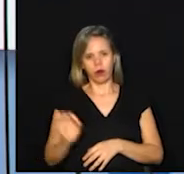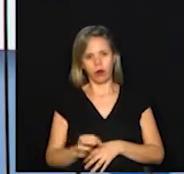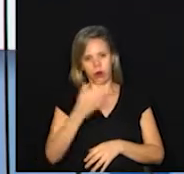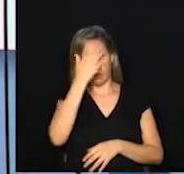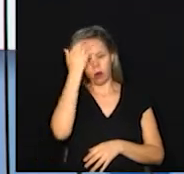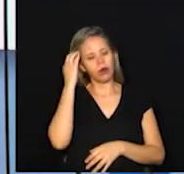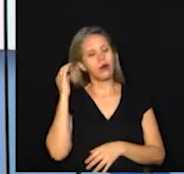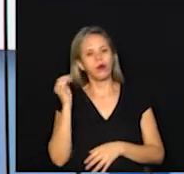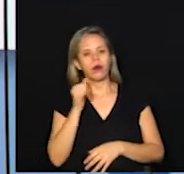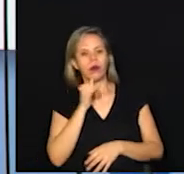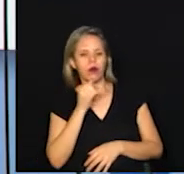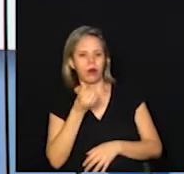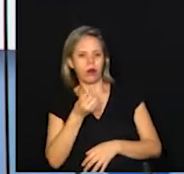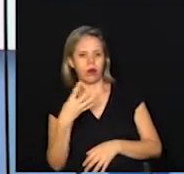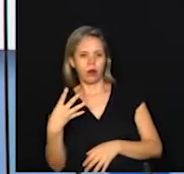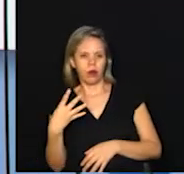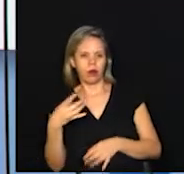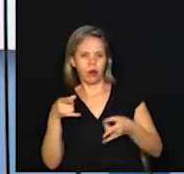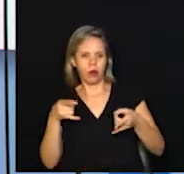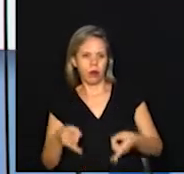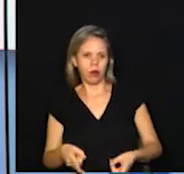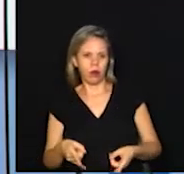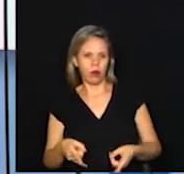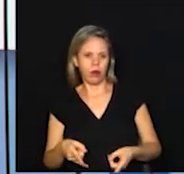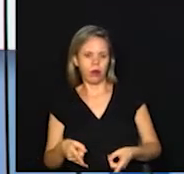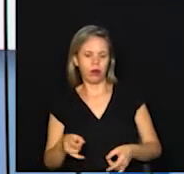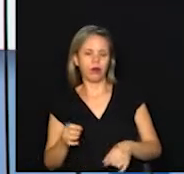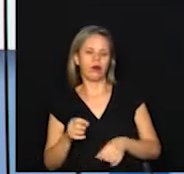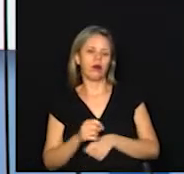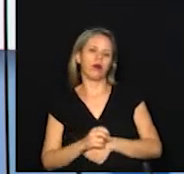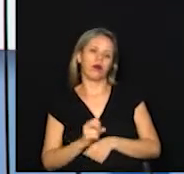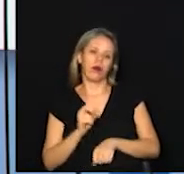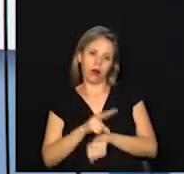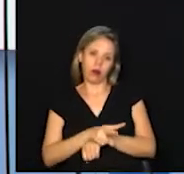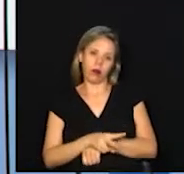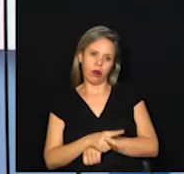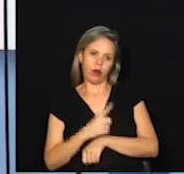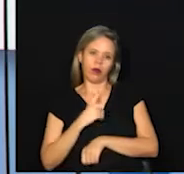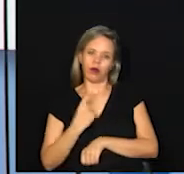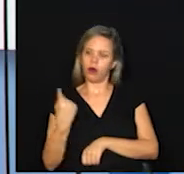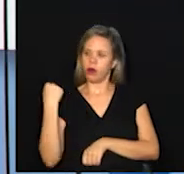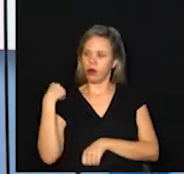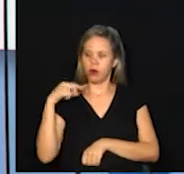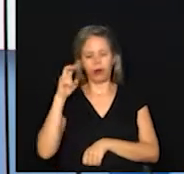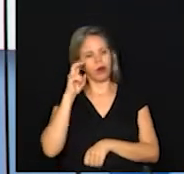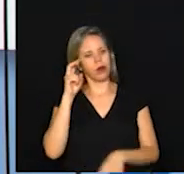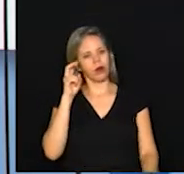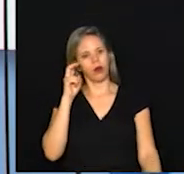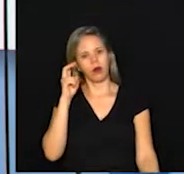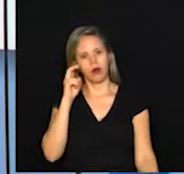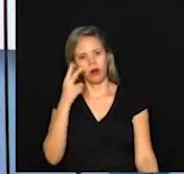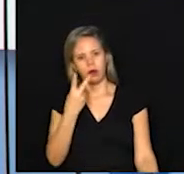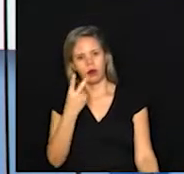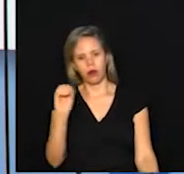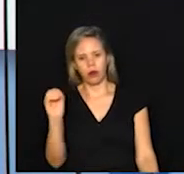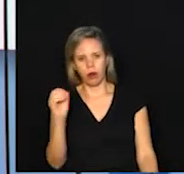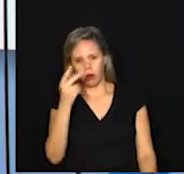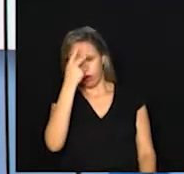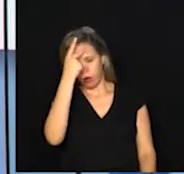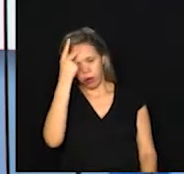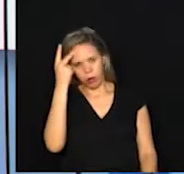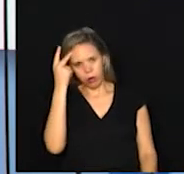69,81%, ou seja, 64 leitos vagos. Mas nós tínhamos, ainda nesta quinta-feira, olha, 20